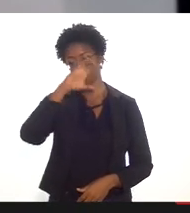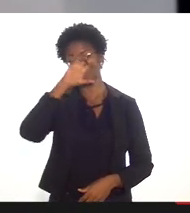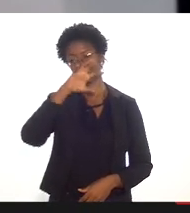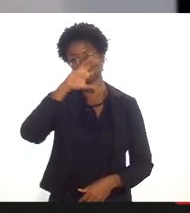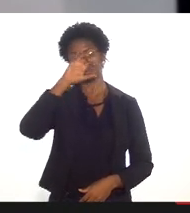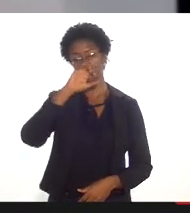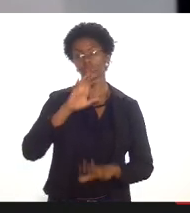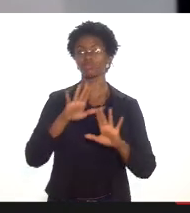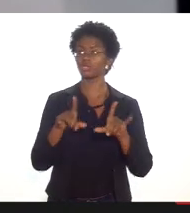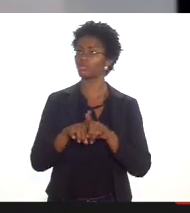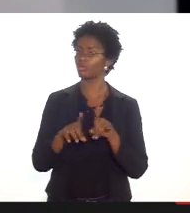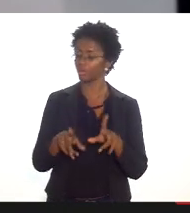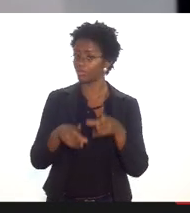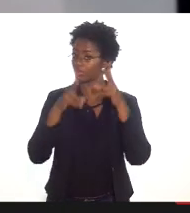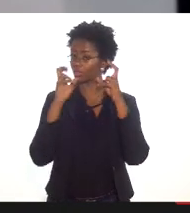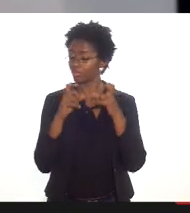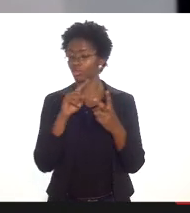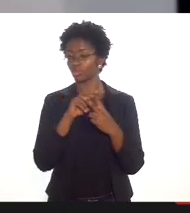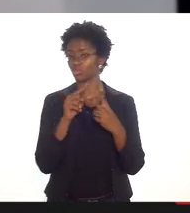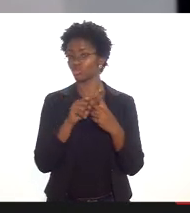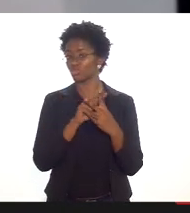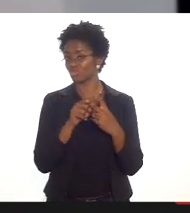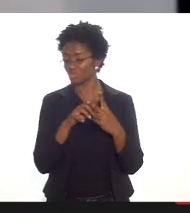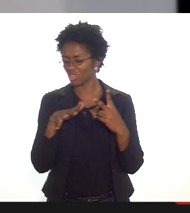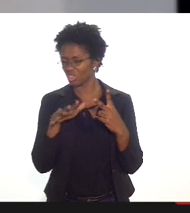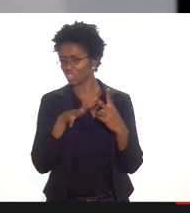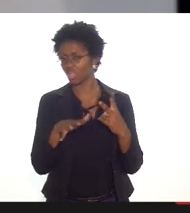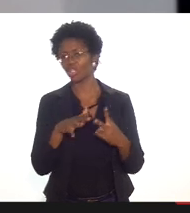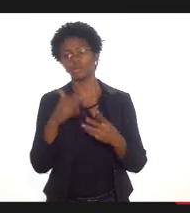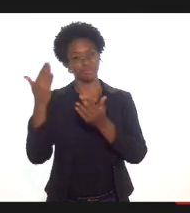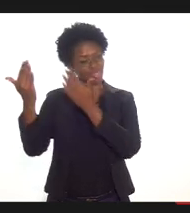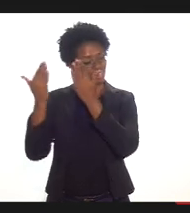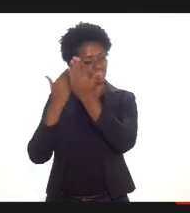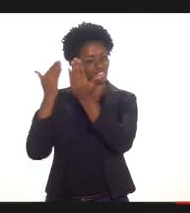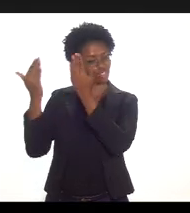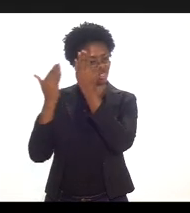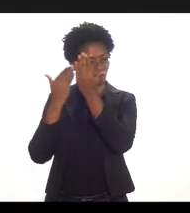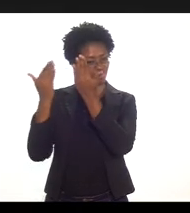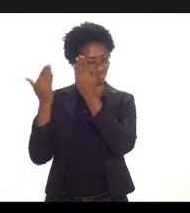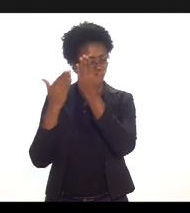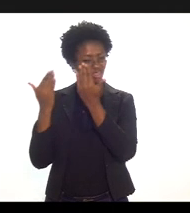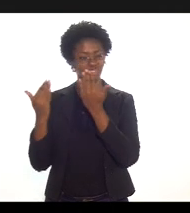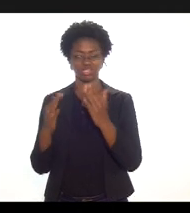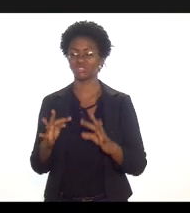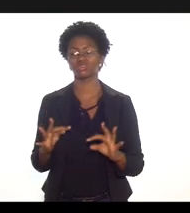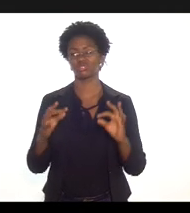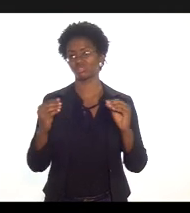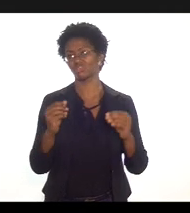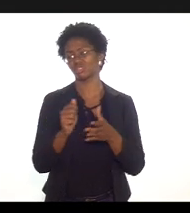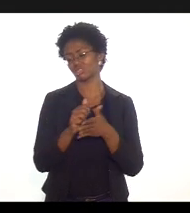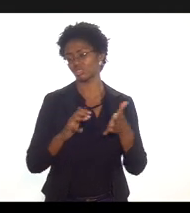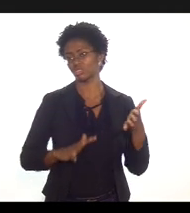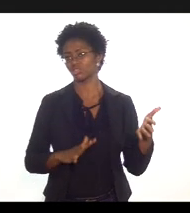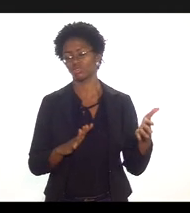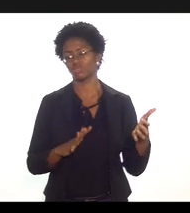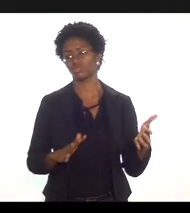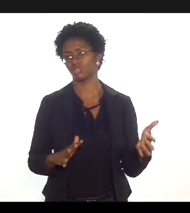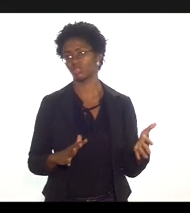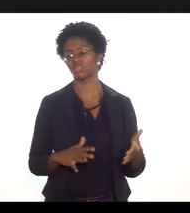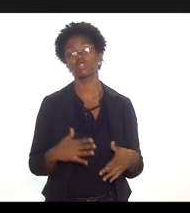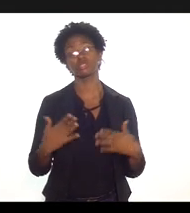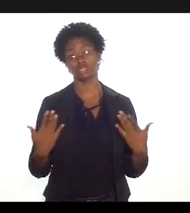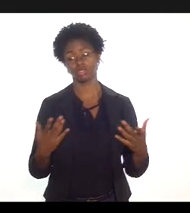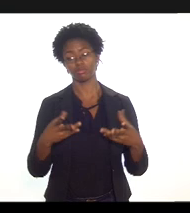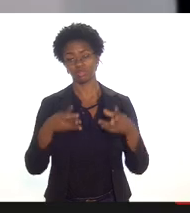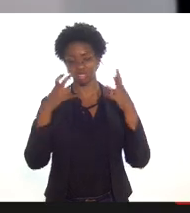também verificamos em outras áreas, da psicologia, de áreas afins a todas as atividades, e